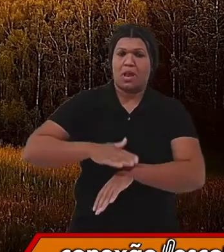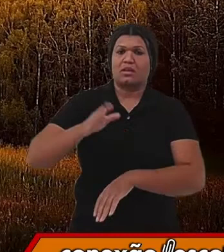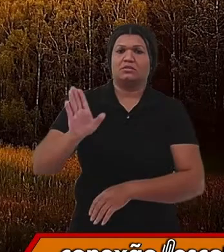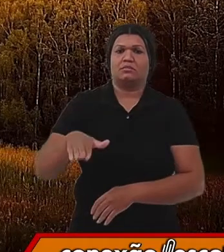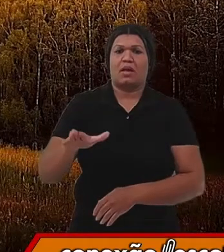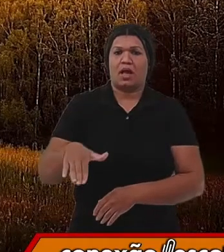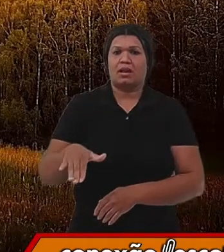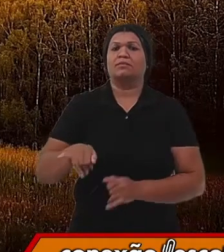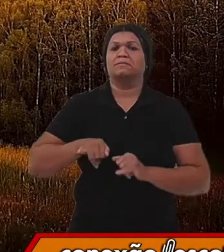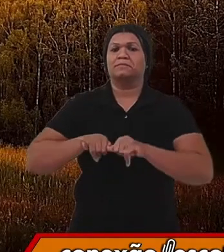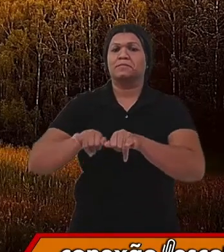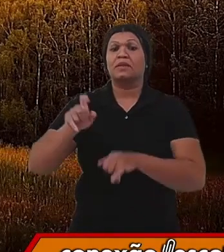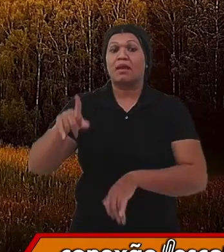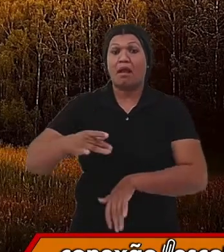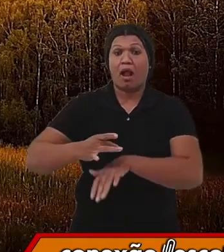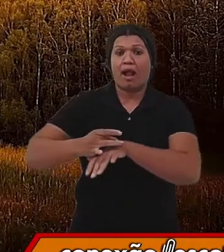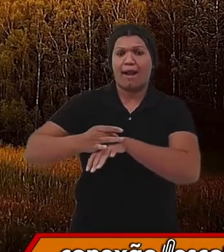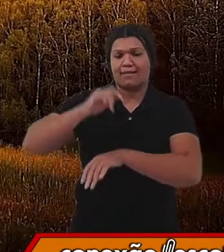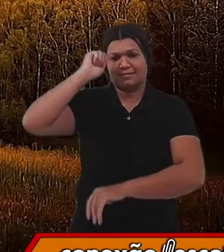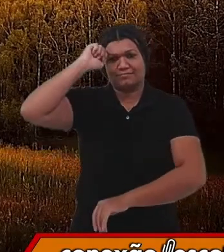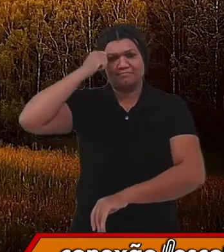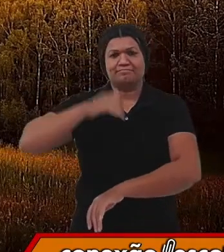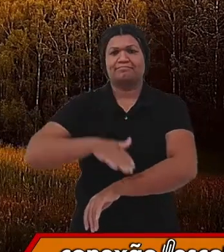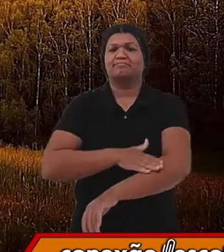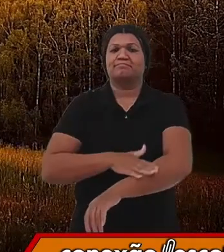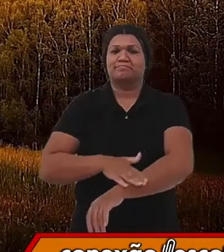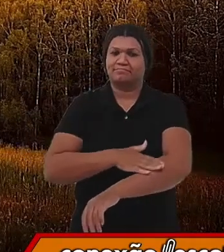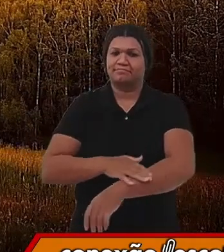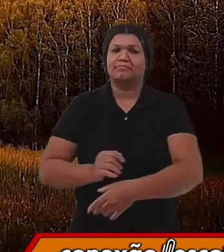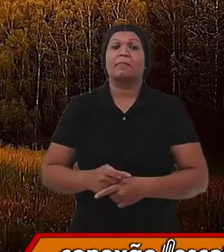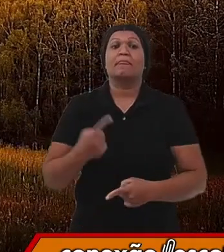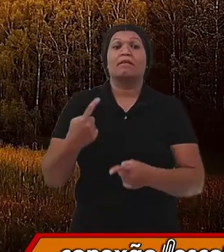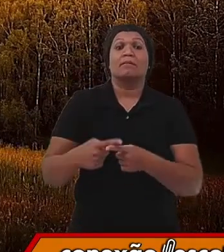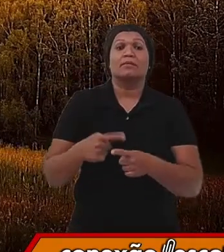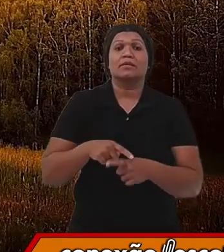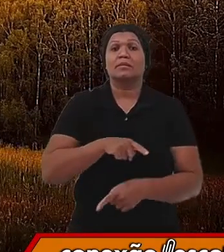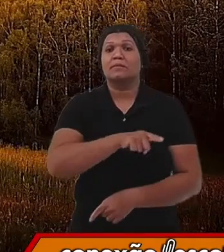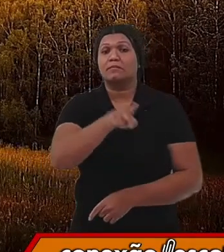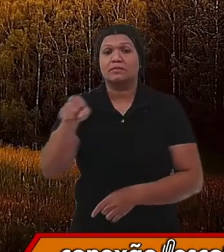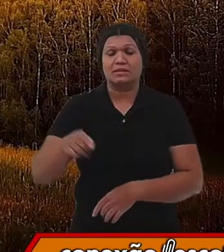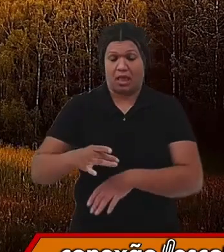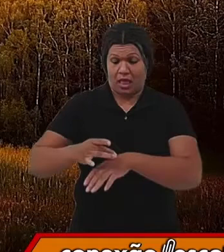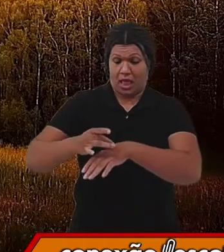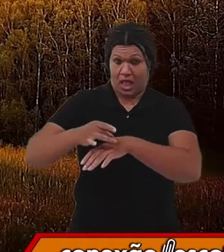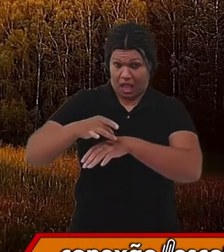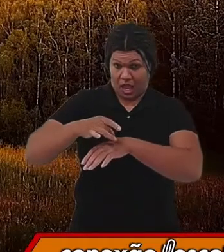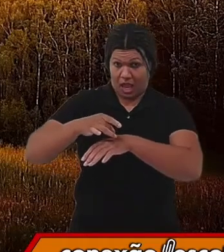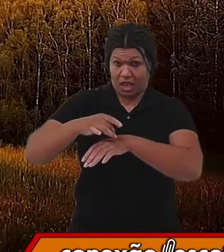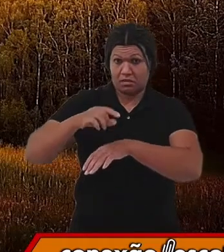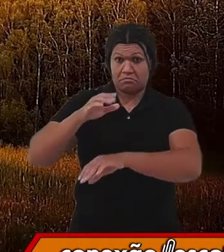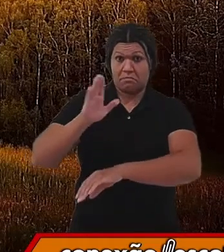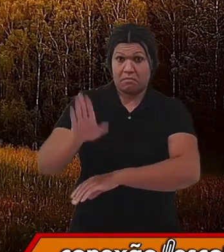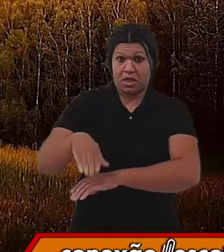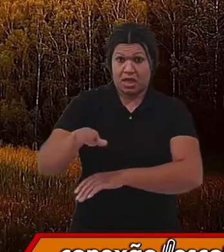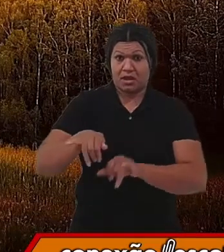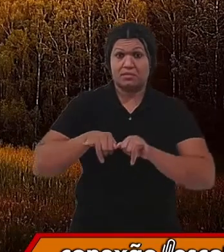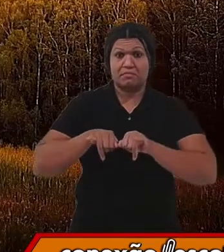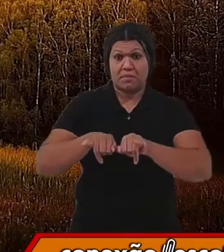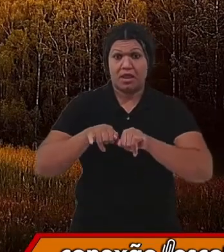carne negra. Por que, para você, essa carne mais barata do mercado é a carne